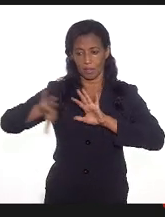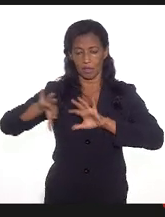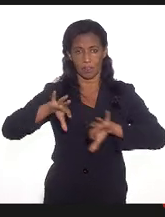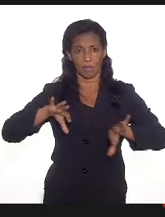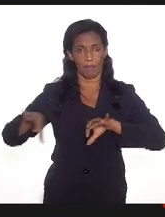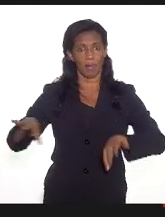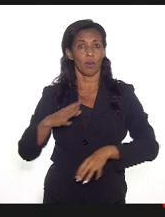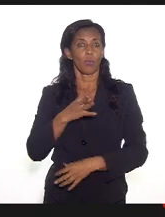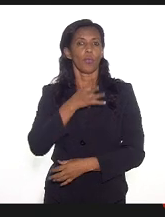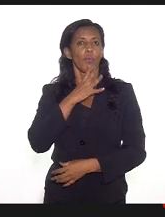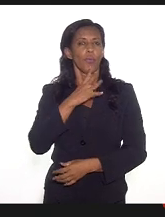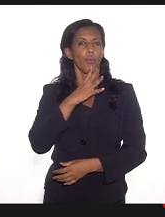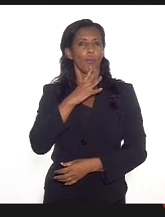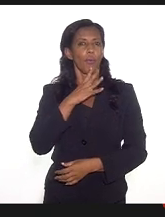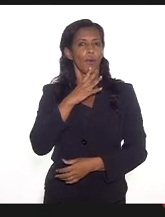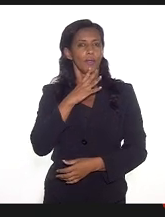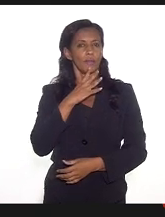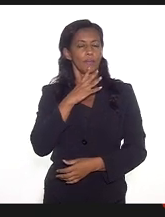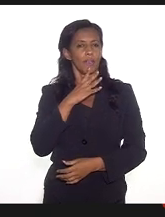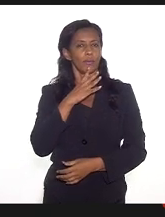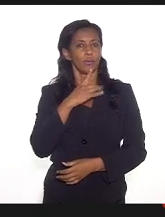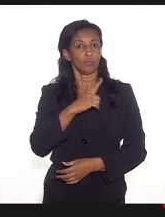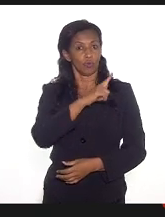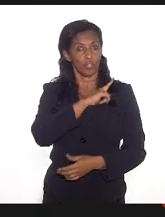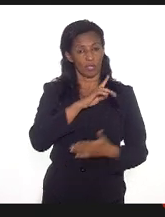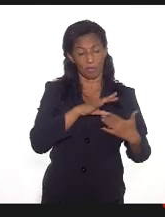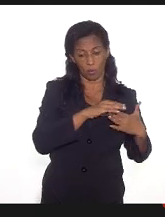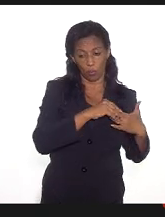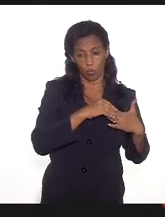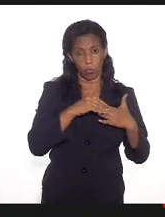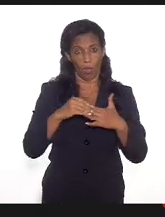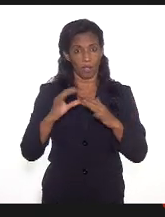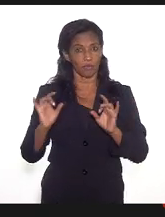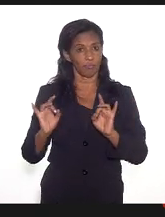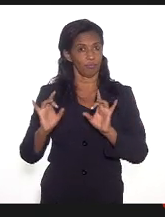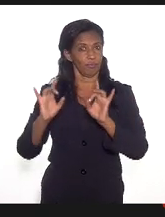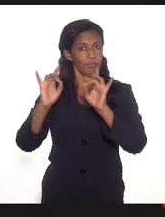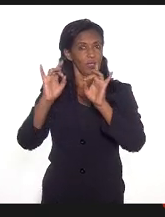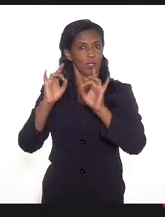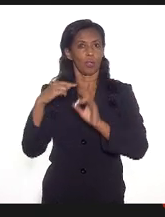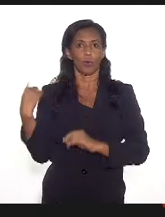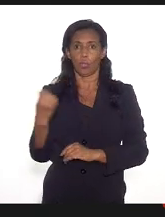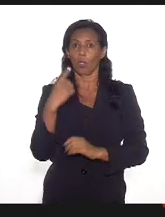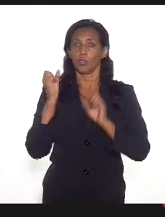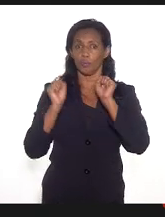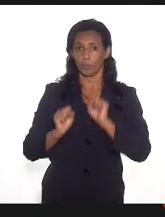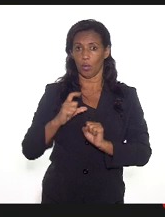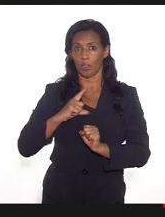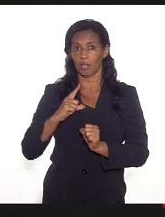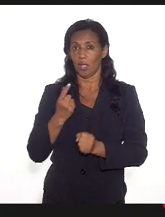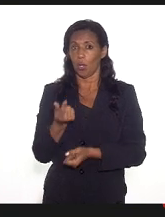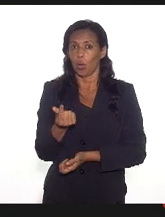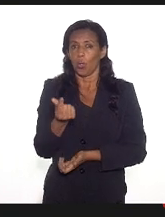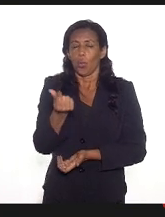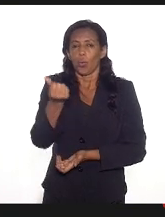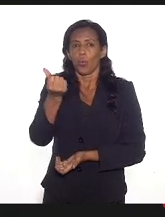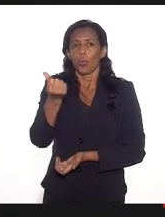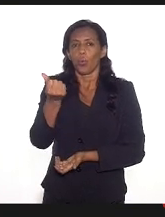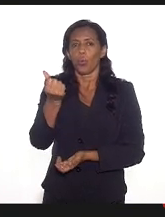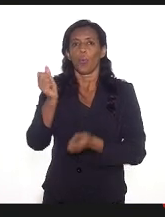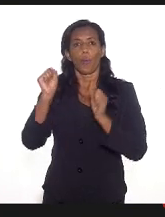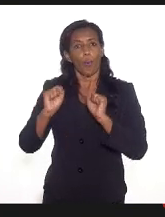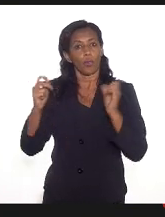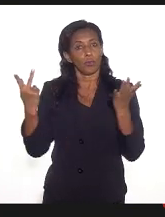e o conhecimento e um gerenciamento muito específico, nós poderemos, ao invés de ter lucratividade, termos